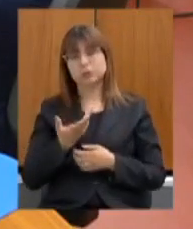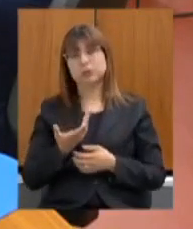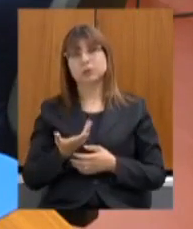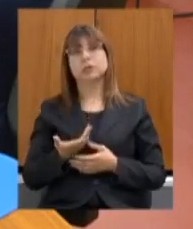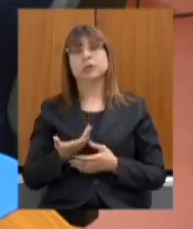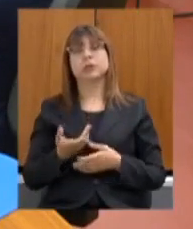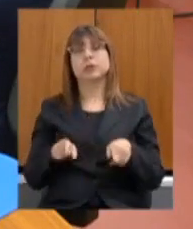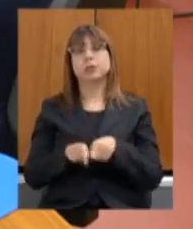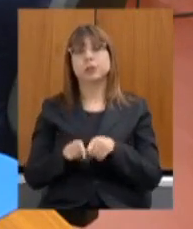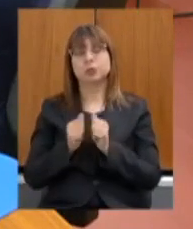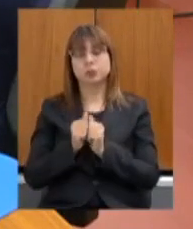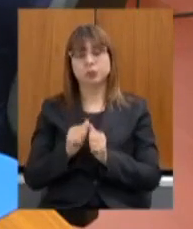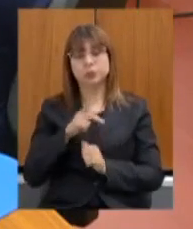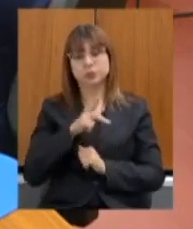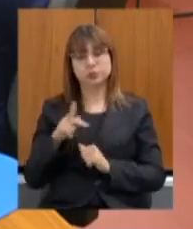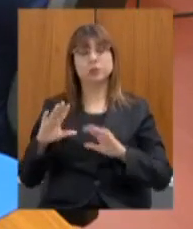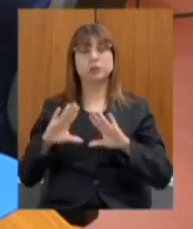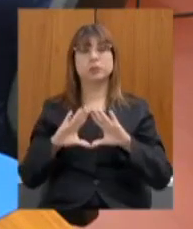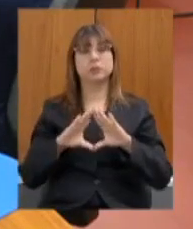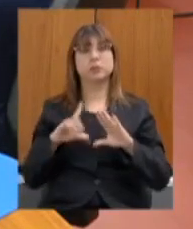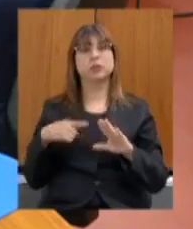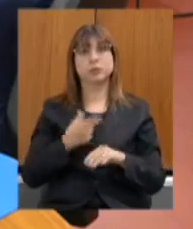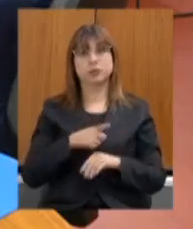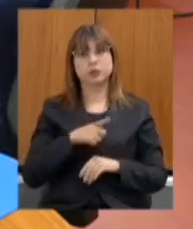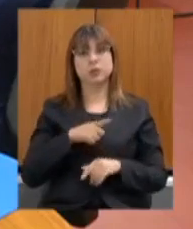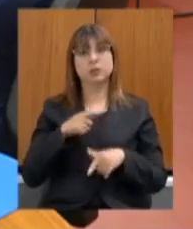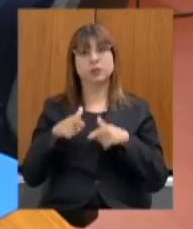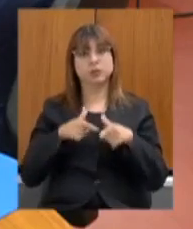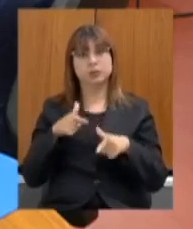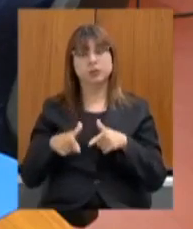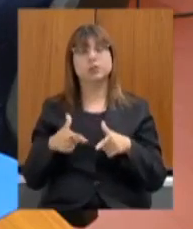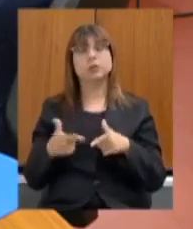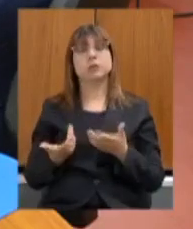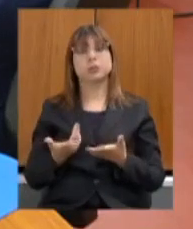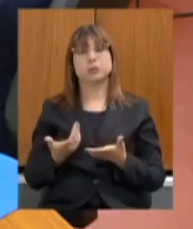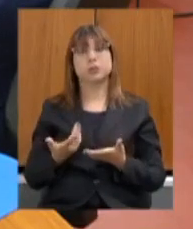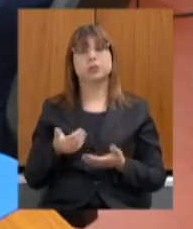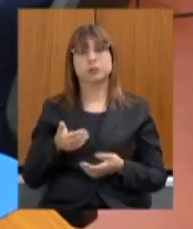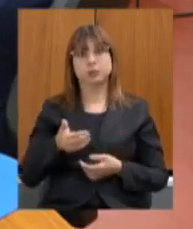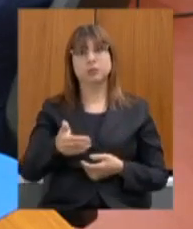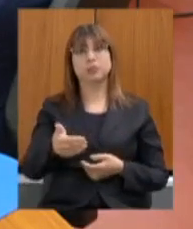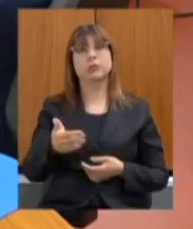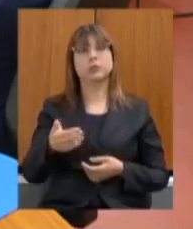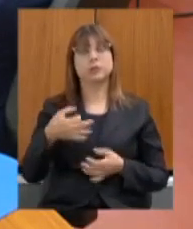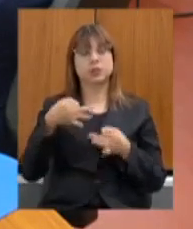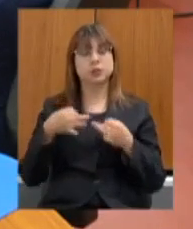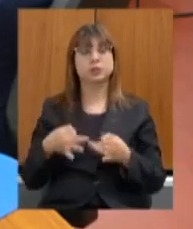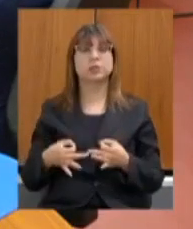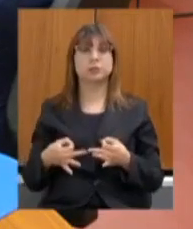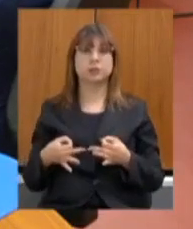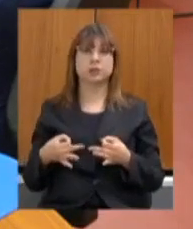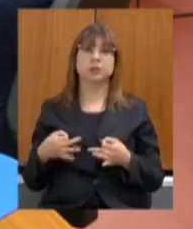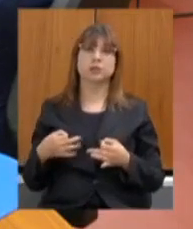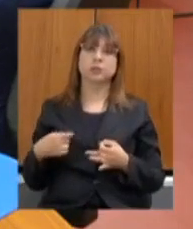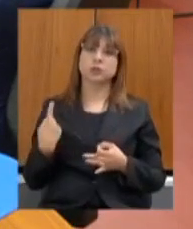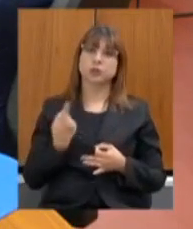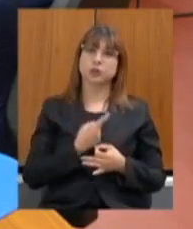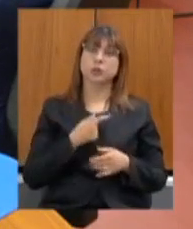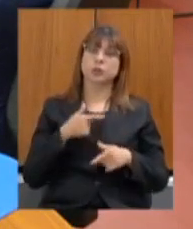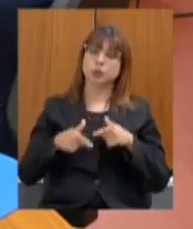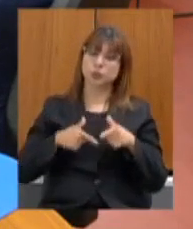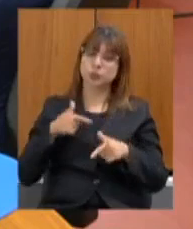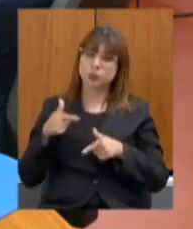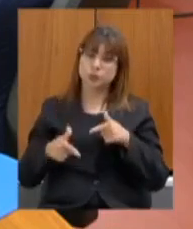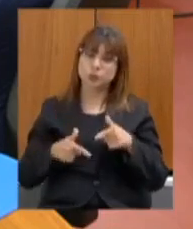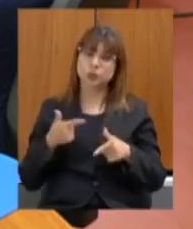temos uma missão grande pela frente. E eu tenho certeza que nós, com muito trabalho,